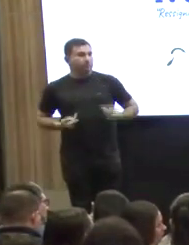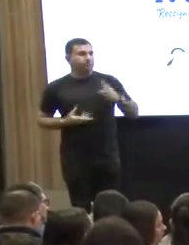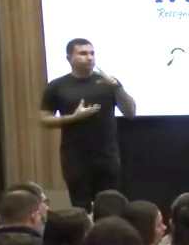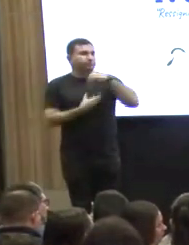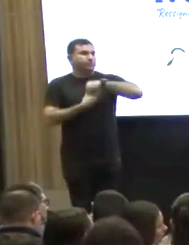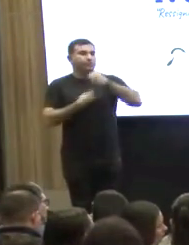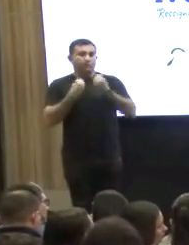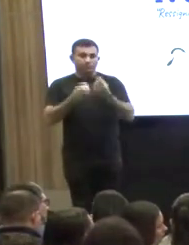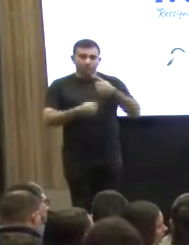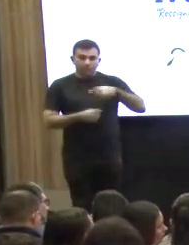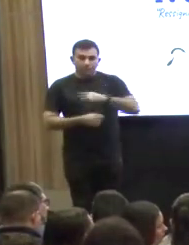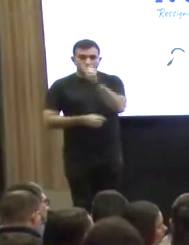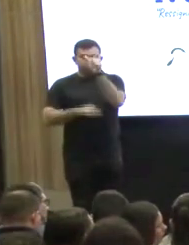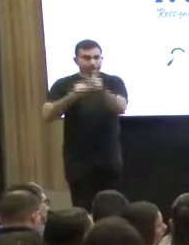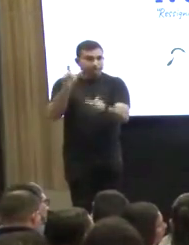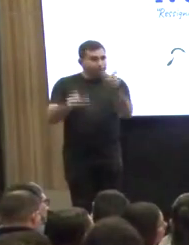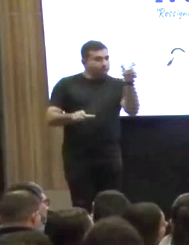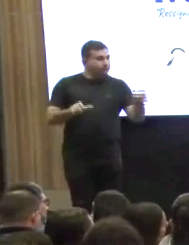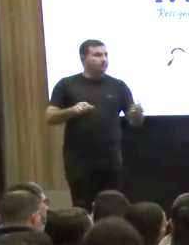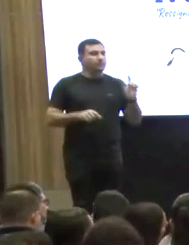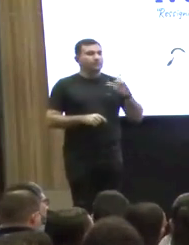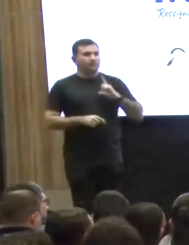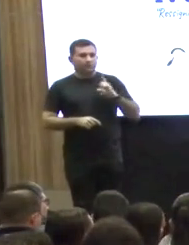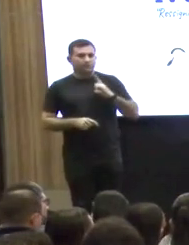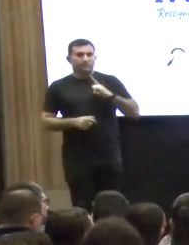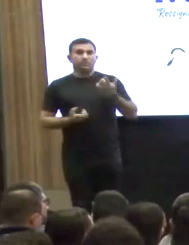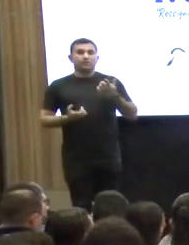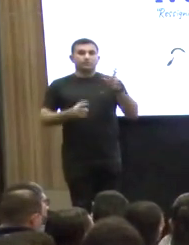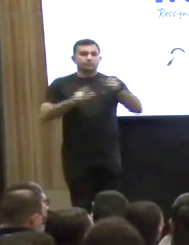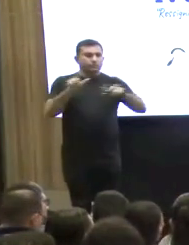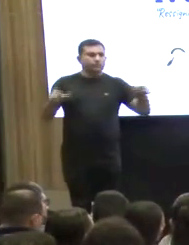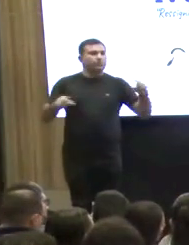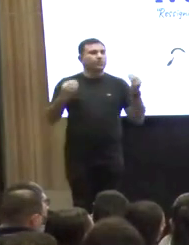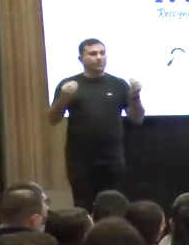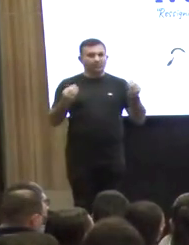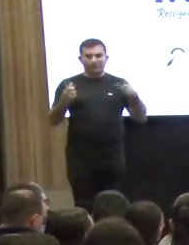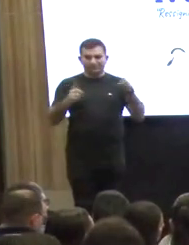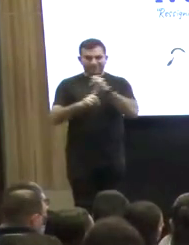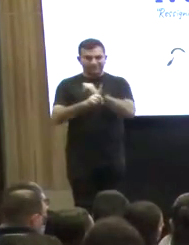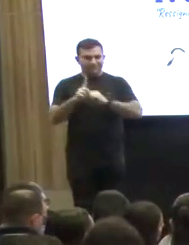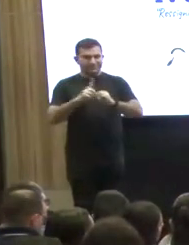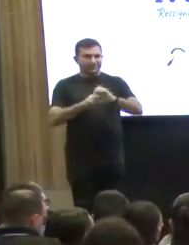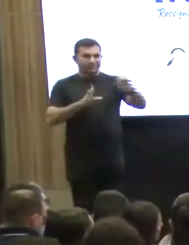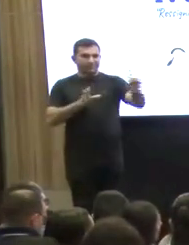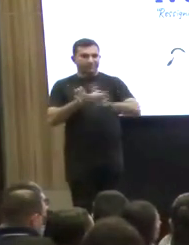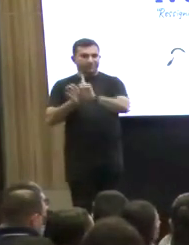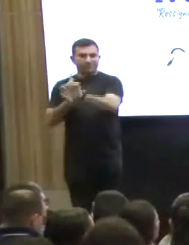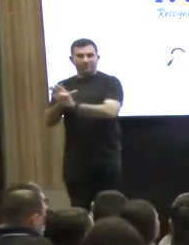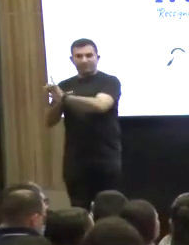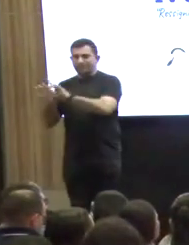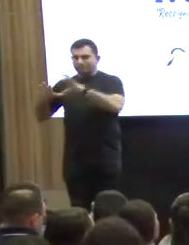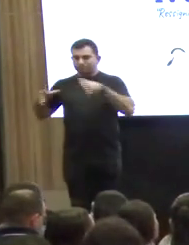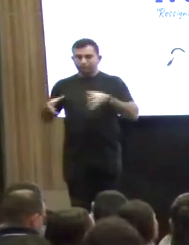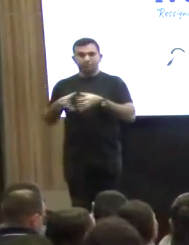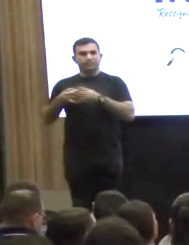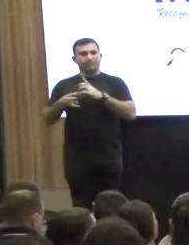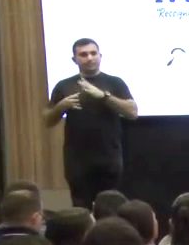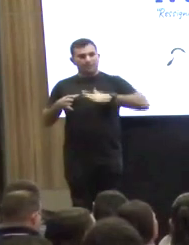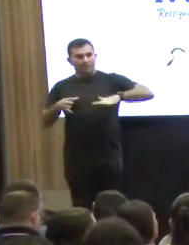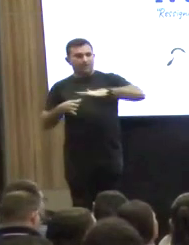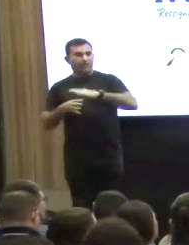nós hoje chamados, e nos chamamos de sujeitos sociais, mas as pessoas foram se desenvolver no campo da cultura.